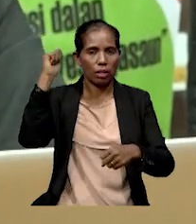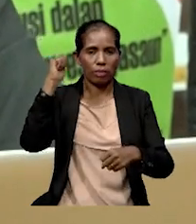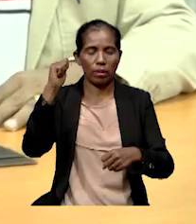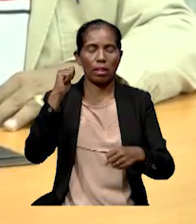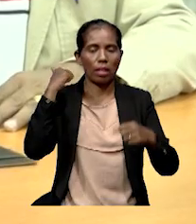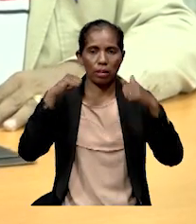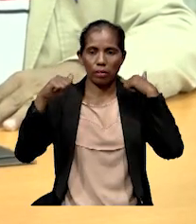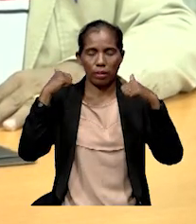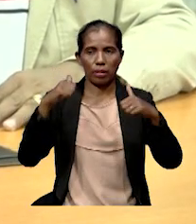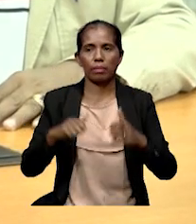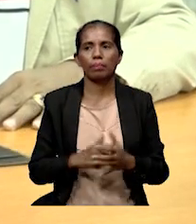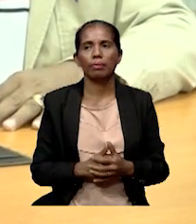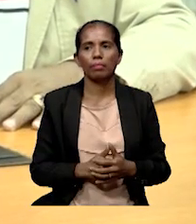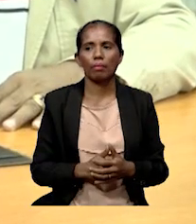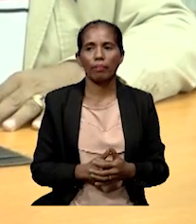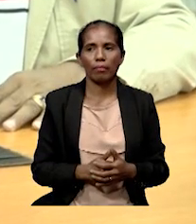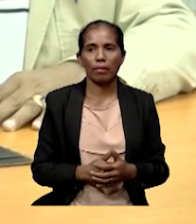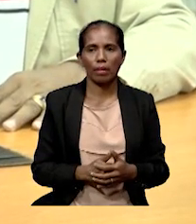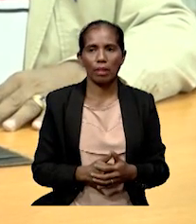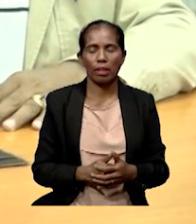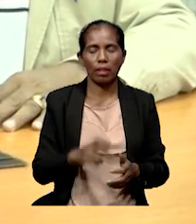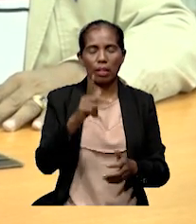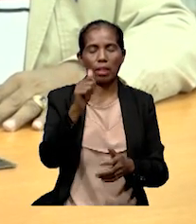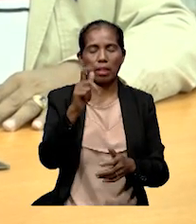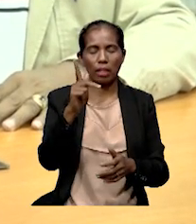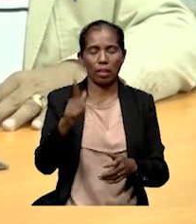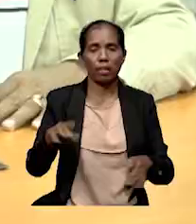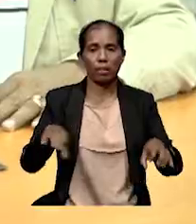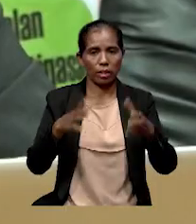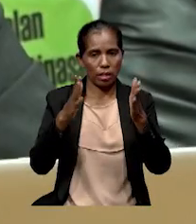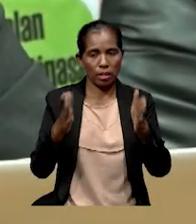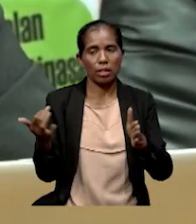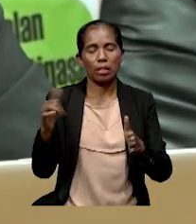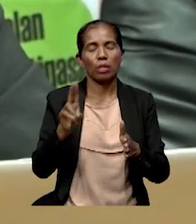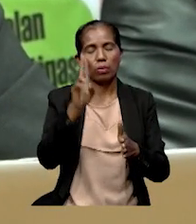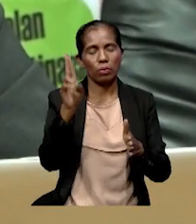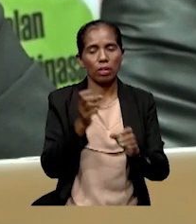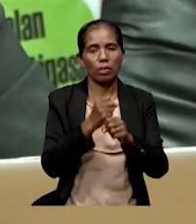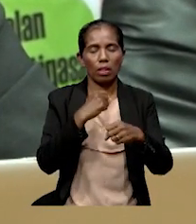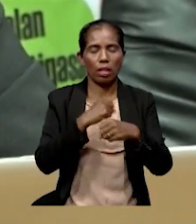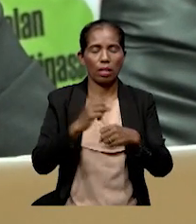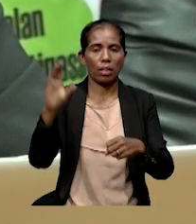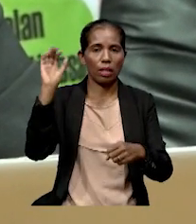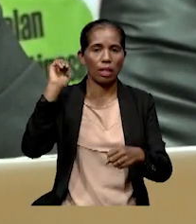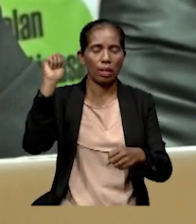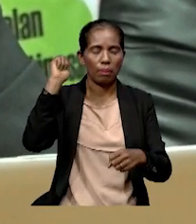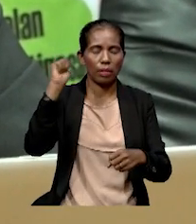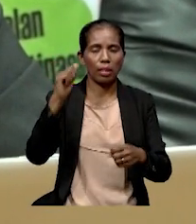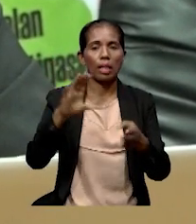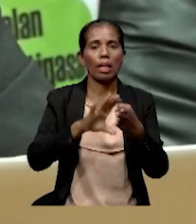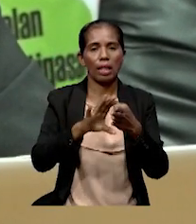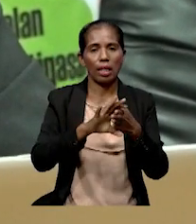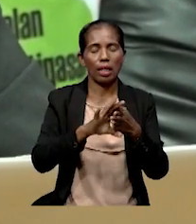ninha. Patrimônio Estado nebe makak deteta funcionário público sir utiliza ho di halo kampanya makanesan kareta nen